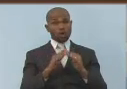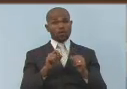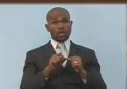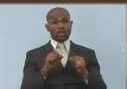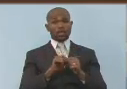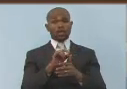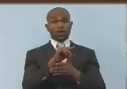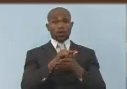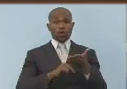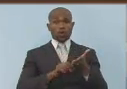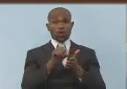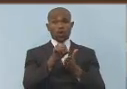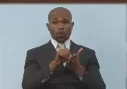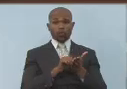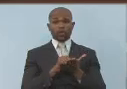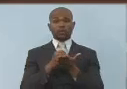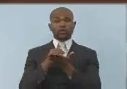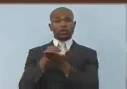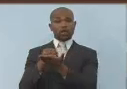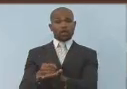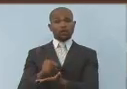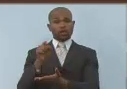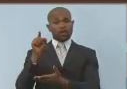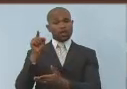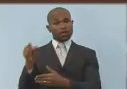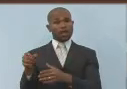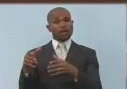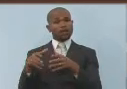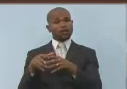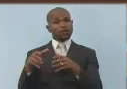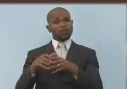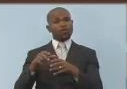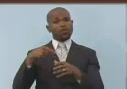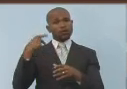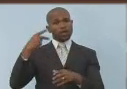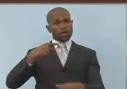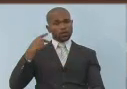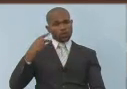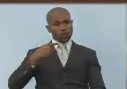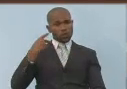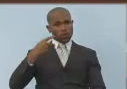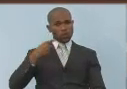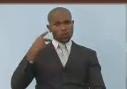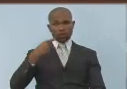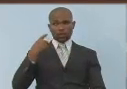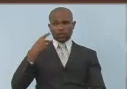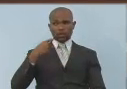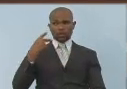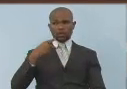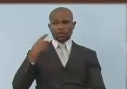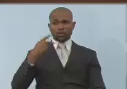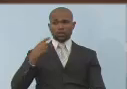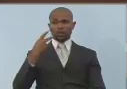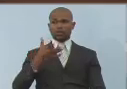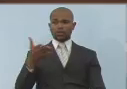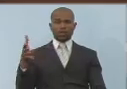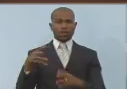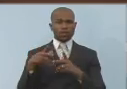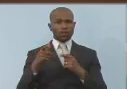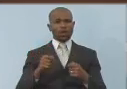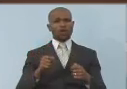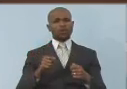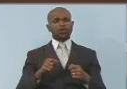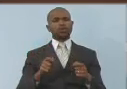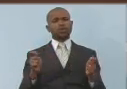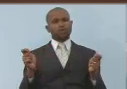ofício e levar aos demais vereadores, vamos ver agora se vamos ter isso, né? Aos demais vereadores para que